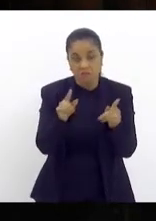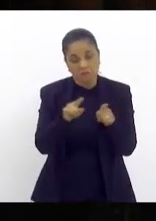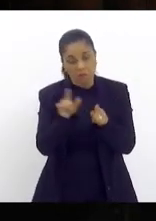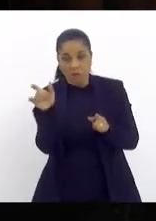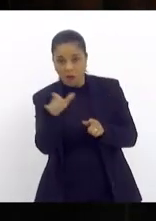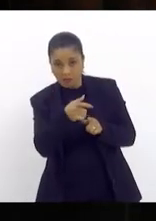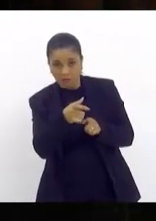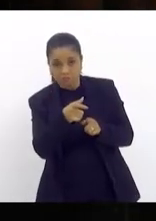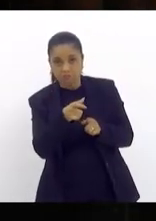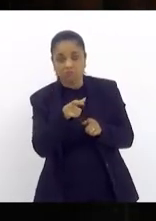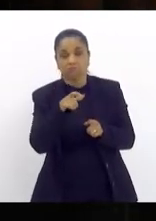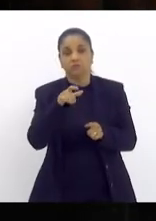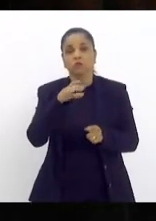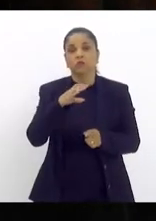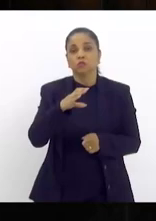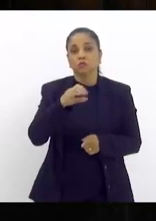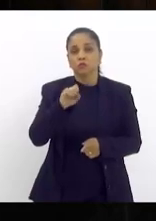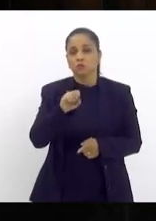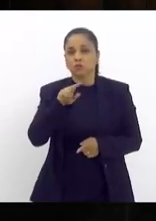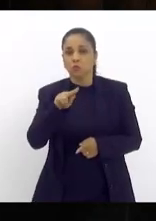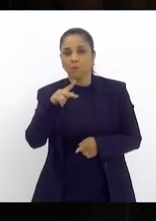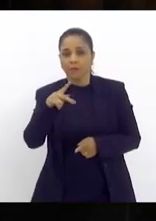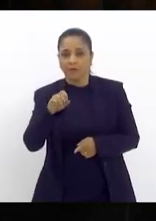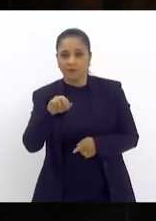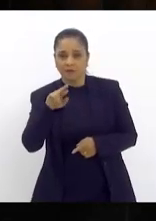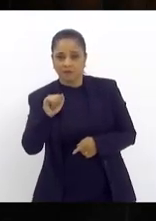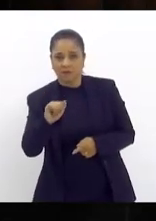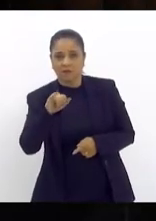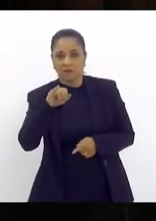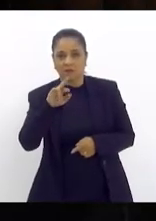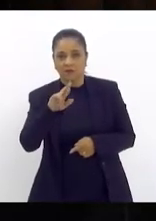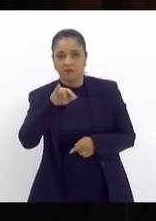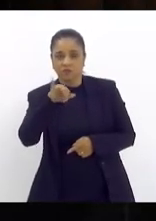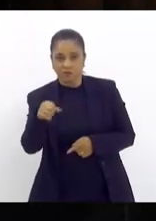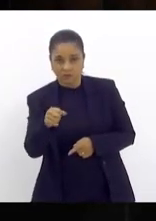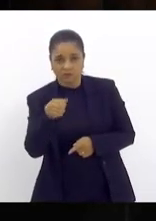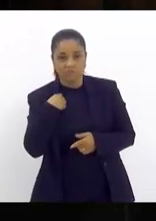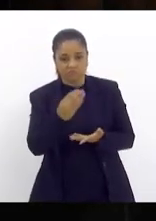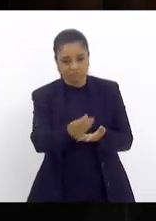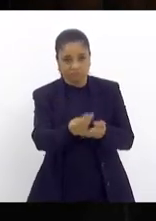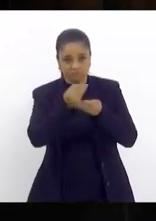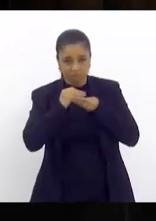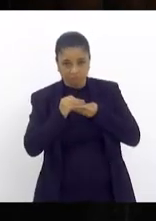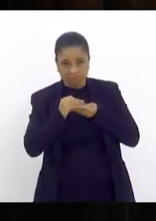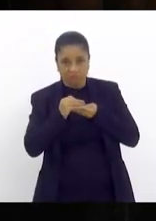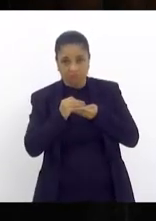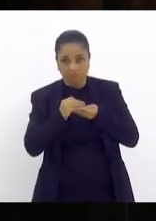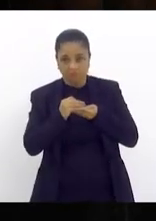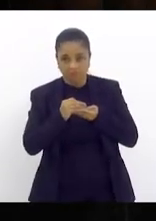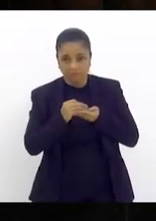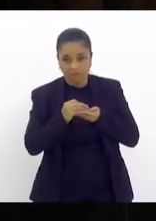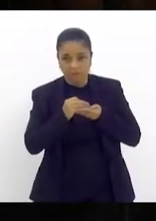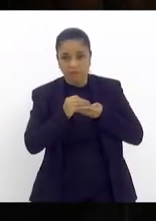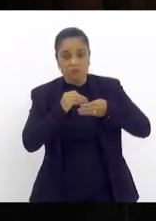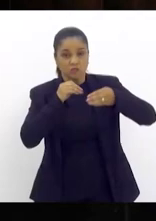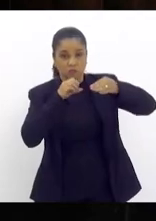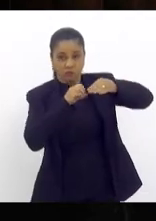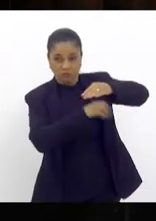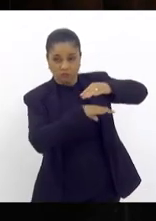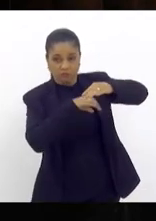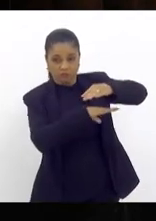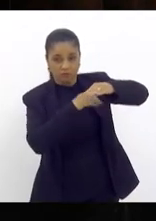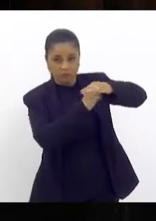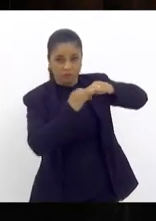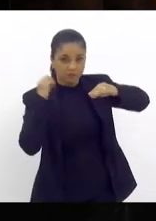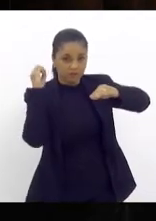também, o que não poderia, tem gente que não tem o Bolsa Família e não recebe logo o Bolsa Família, muito menos o Super RJ, e